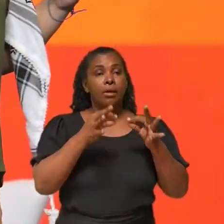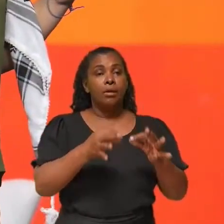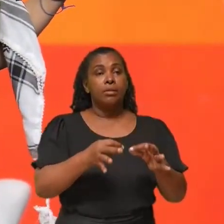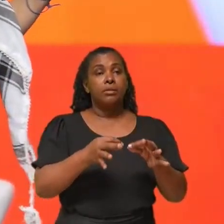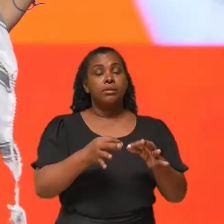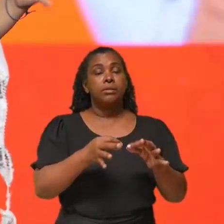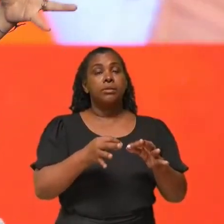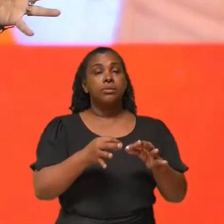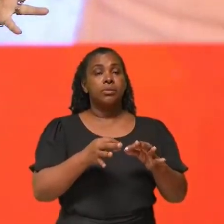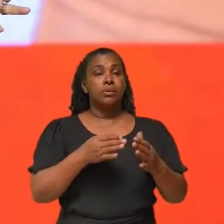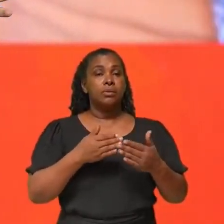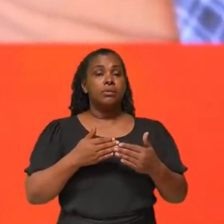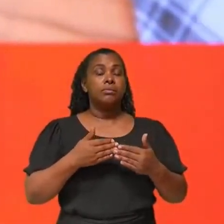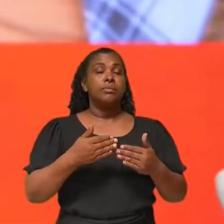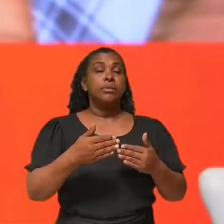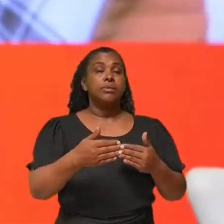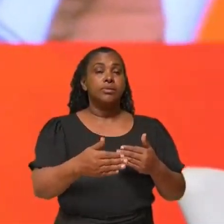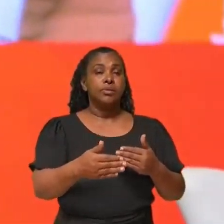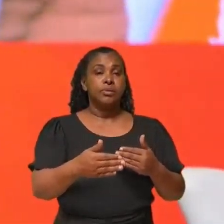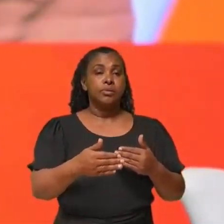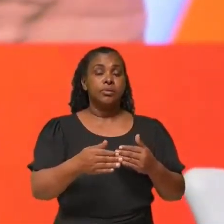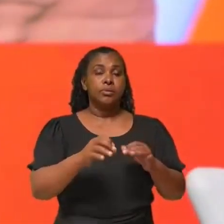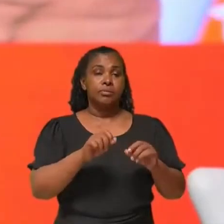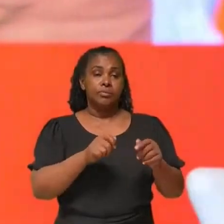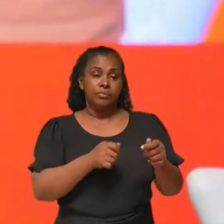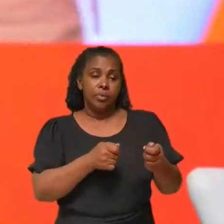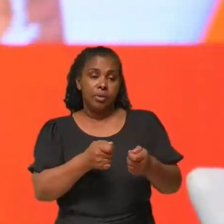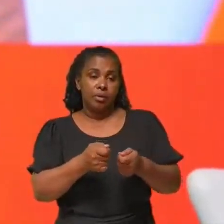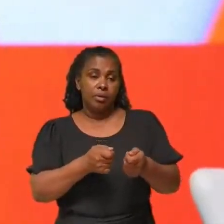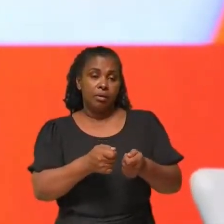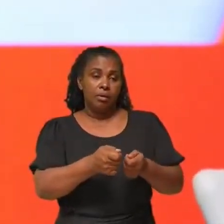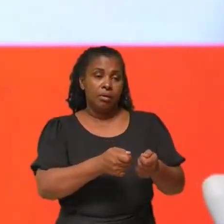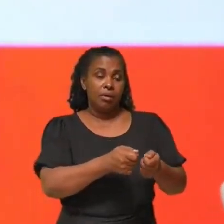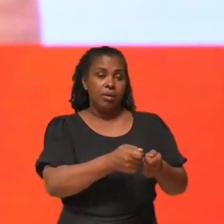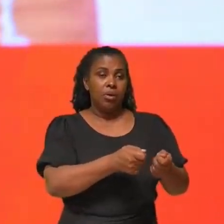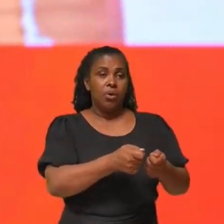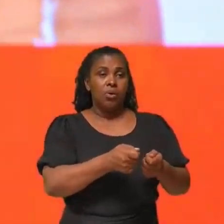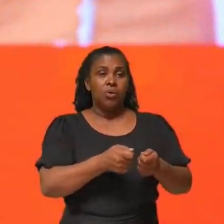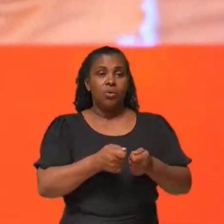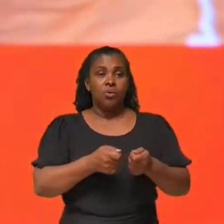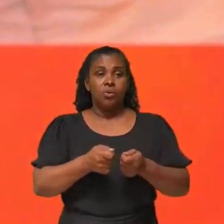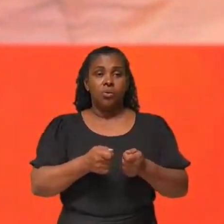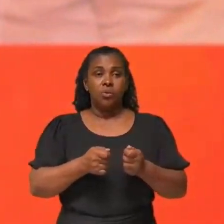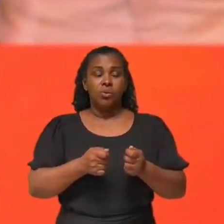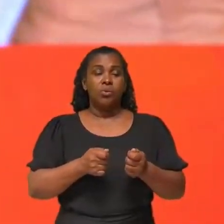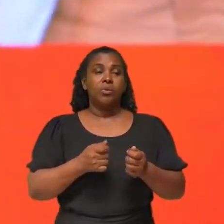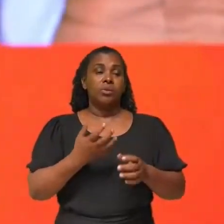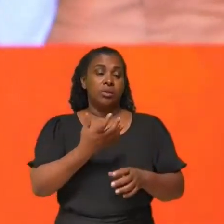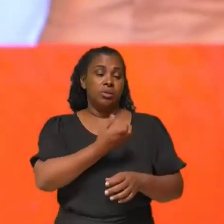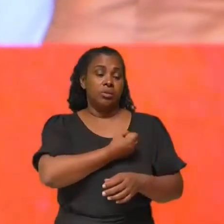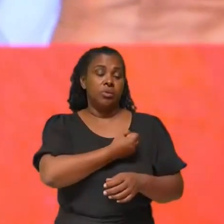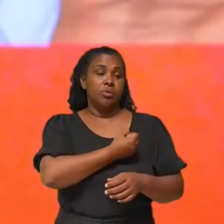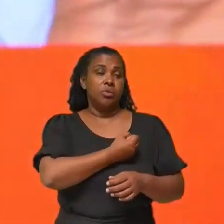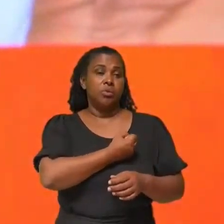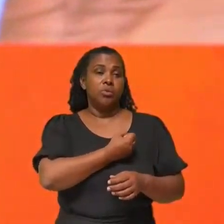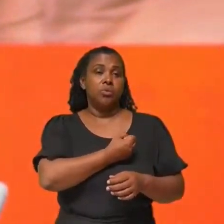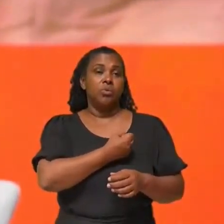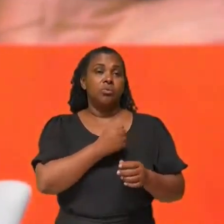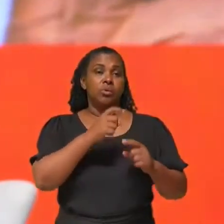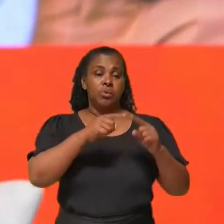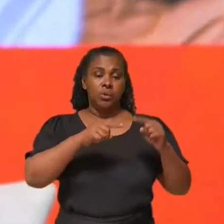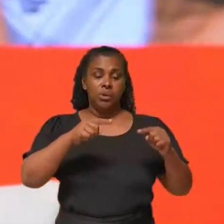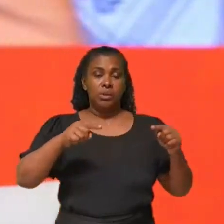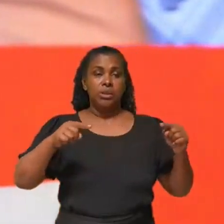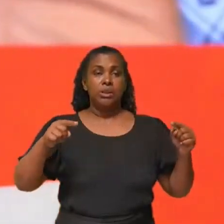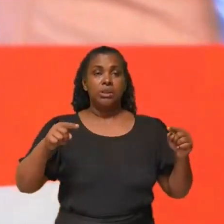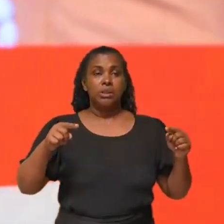partir da manipulação dos algoritmos de predição, daqueles que formam